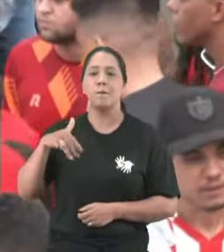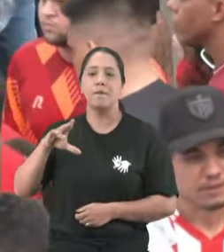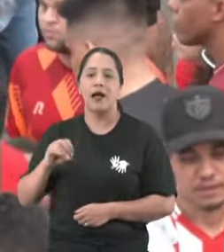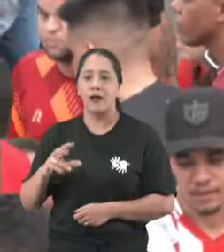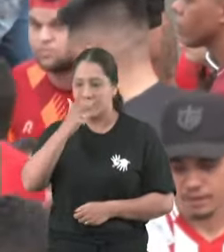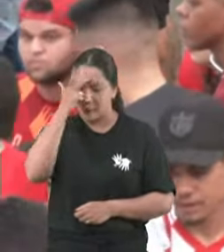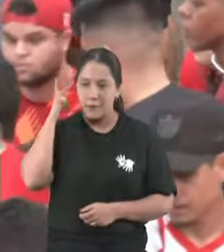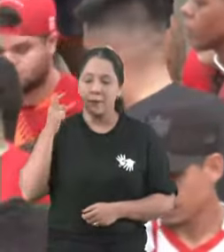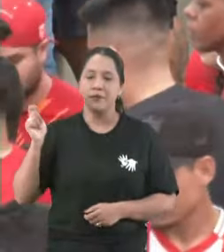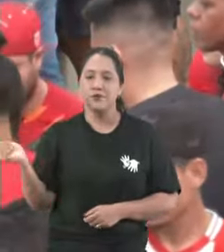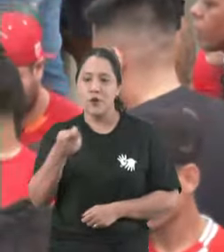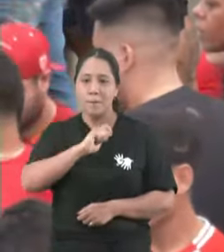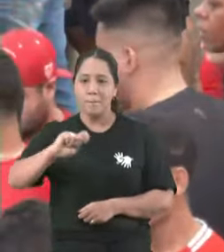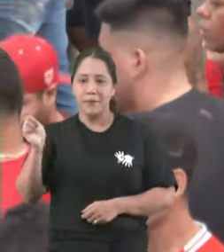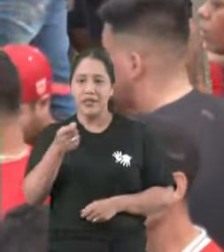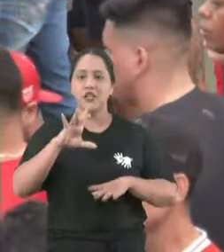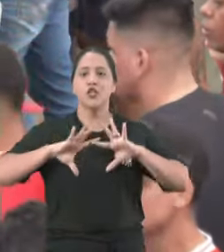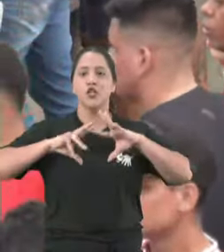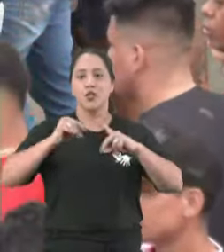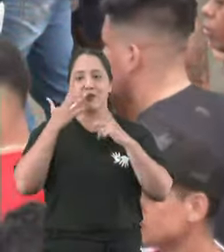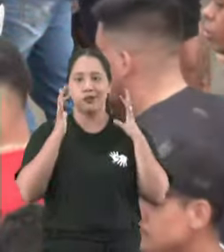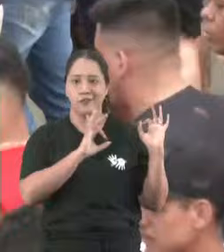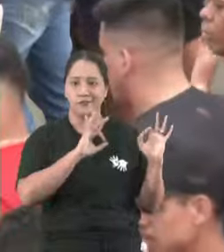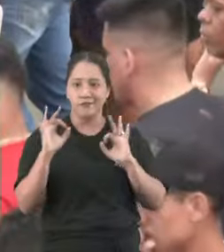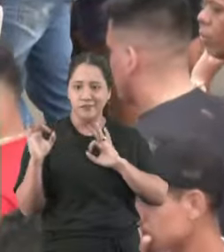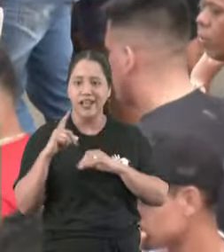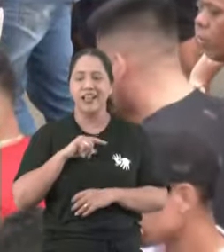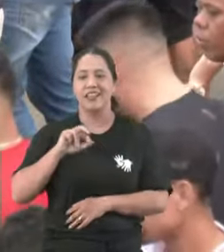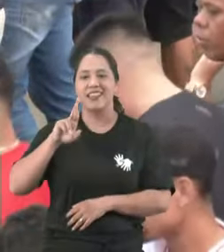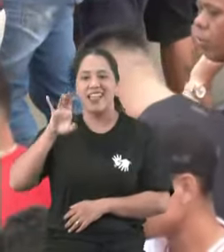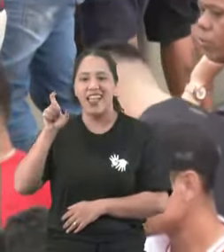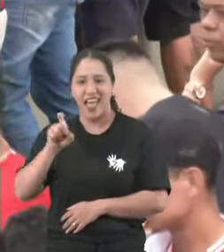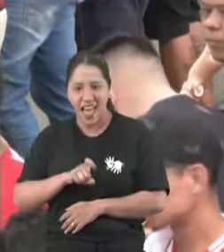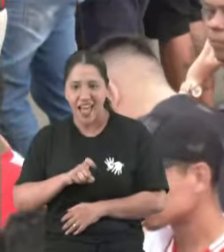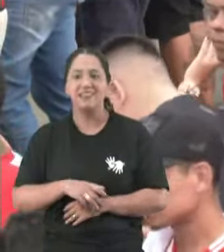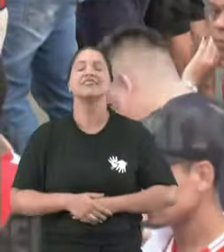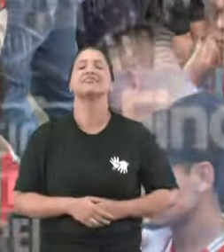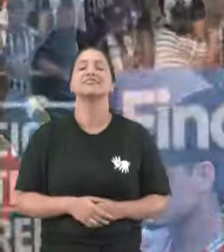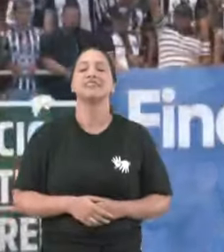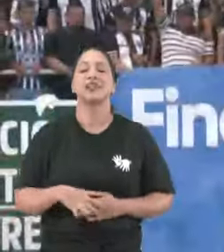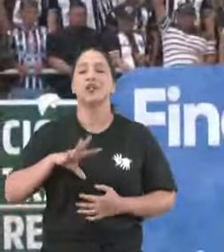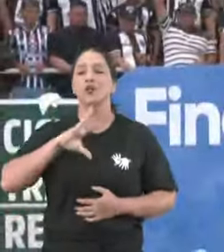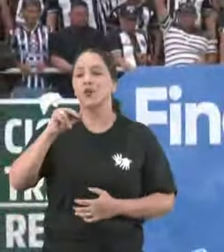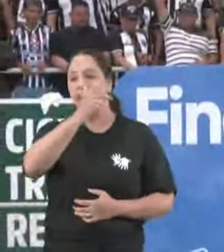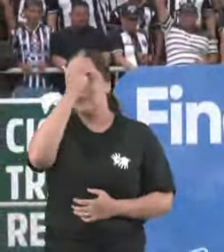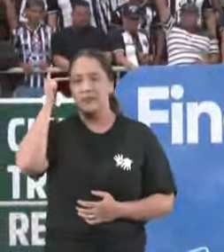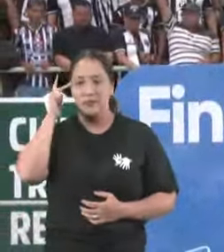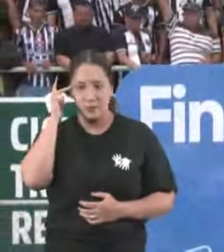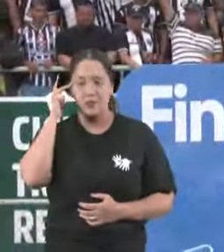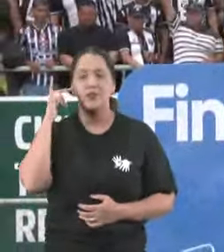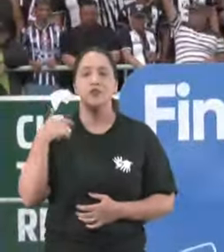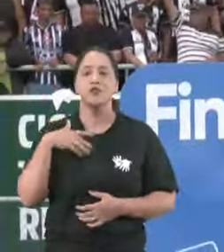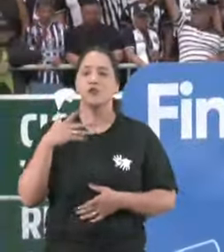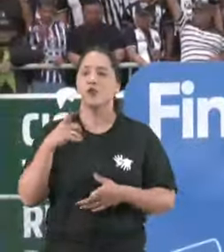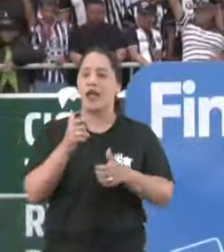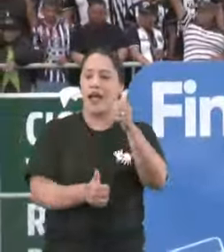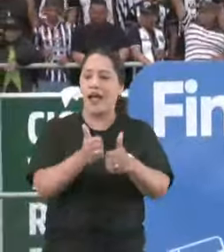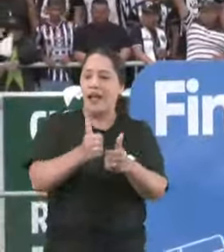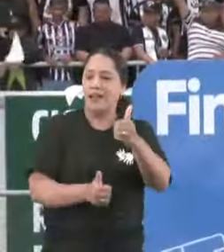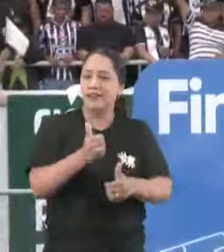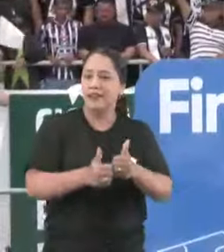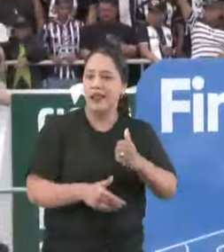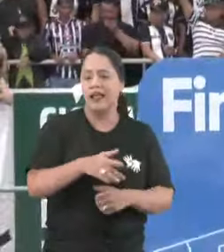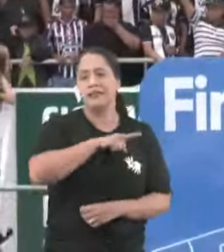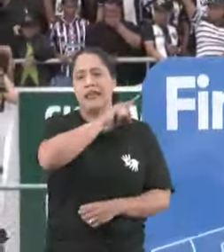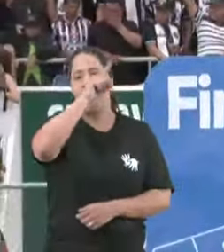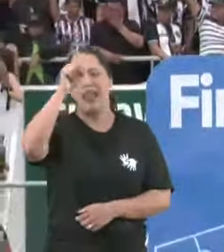Beat, que está toda ligada, né? Do Rex, né? Toda a rapaziada, né? E outros tantos atletas que estão